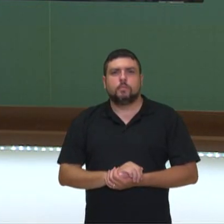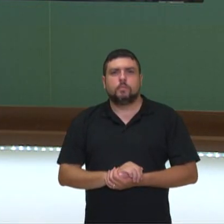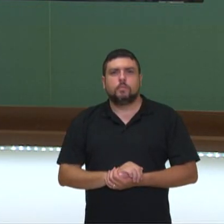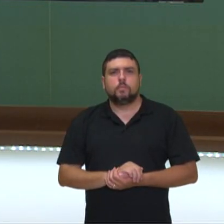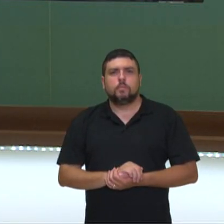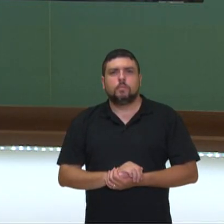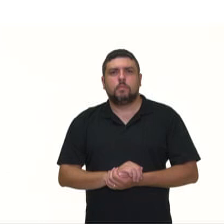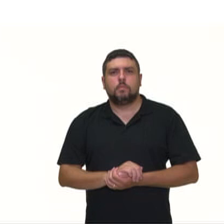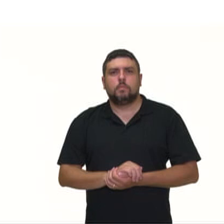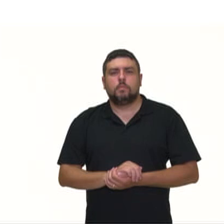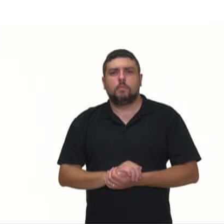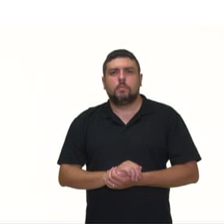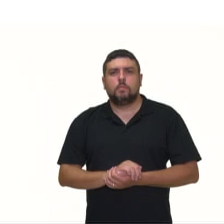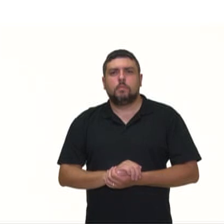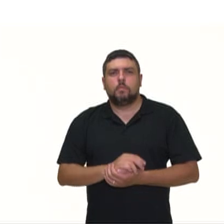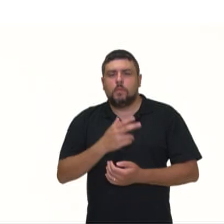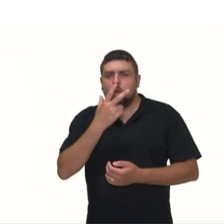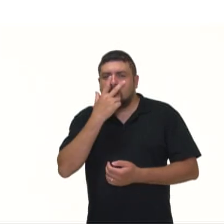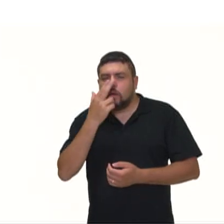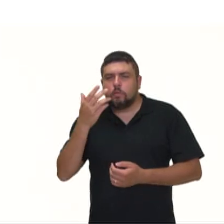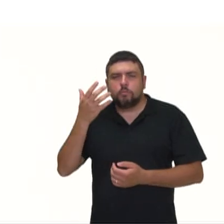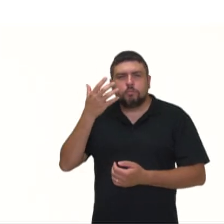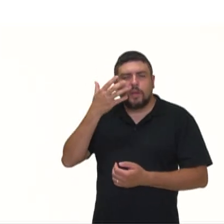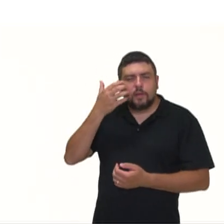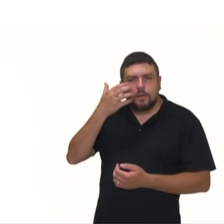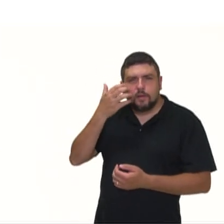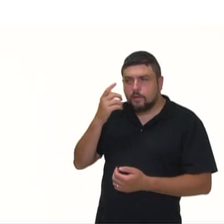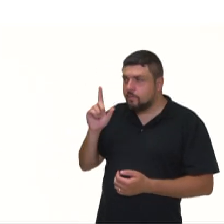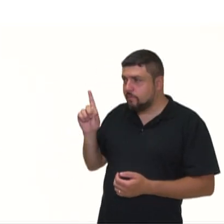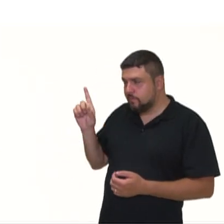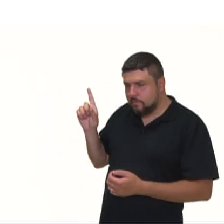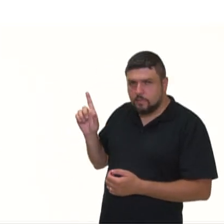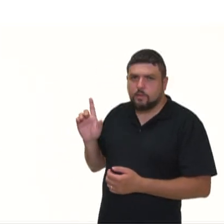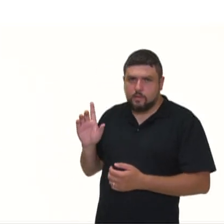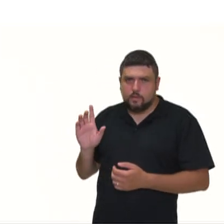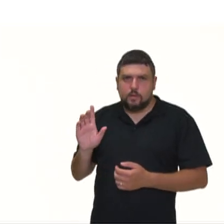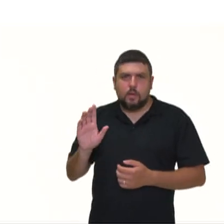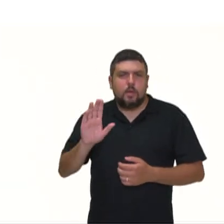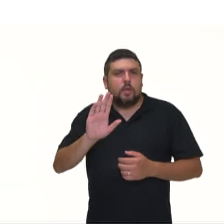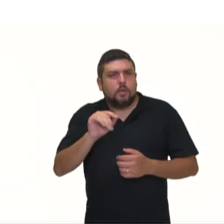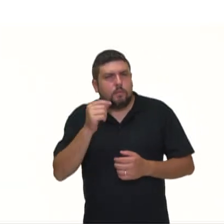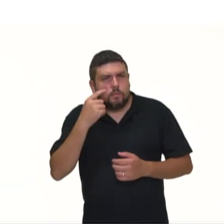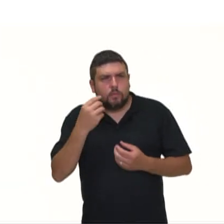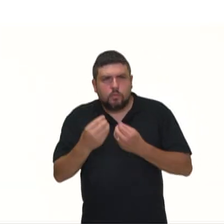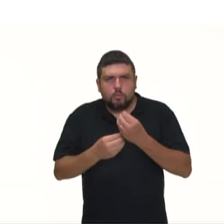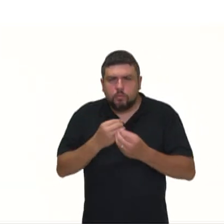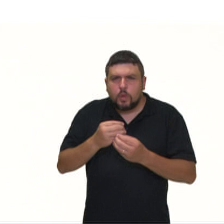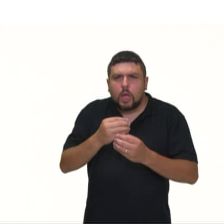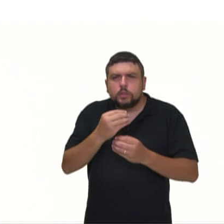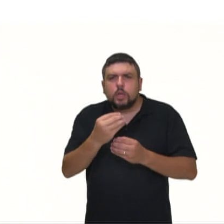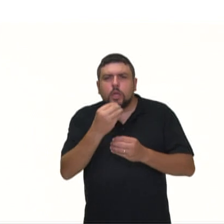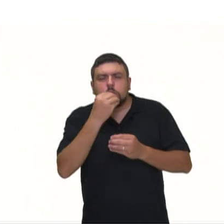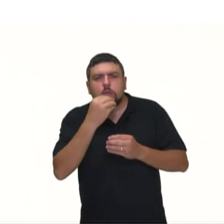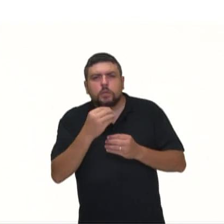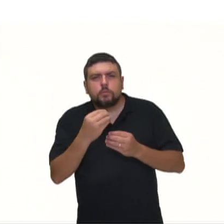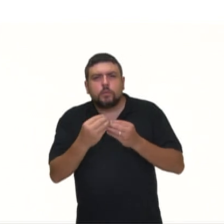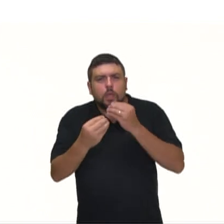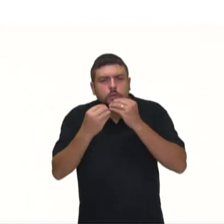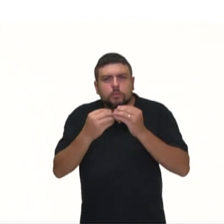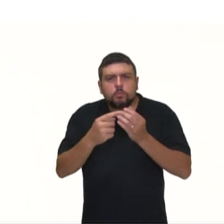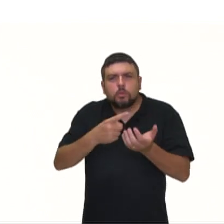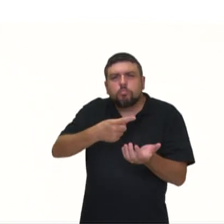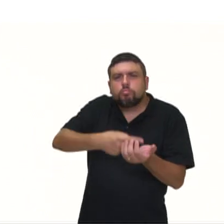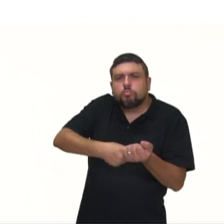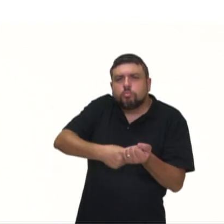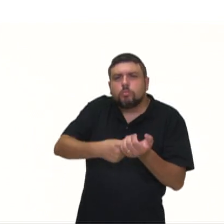Acho que é um gato isso aqui, né, gente? Imagina. Ele estava comendo, lá no passado, uma salsicha. Aí ele